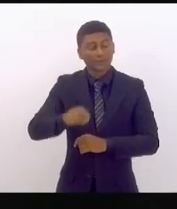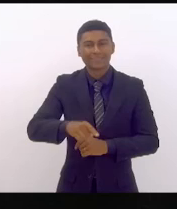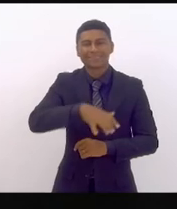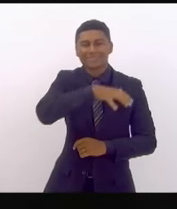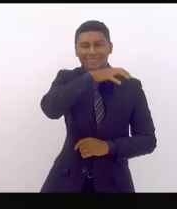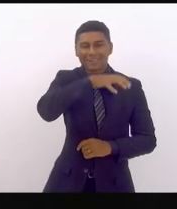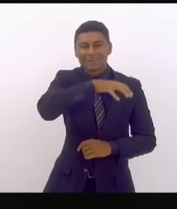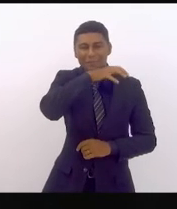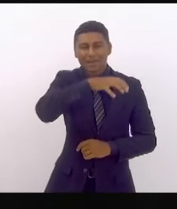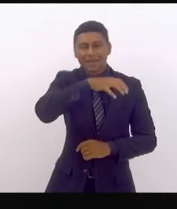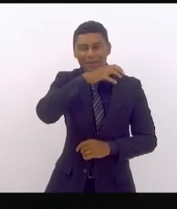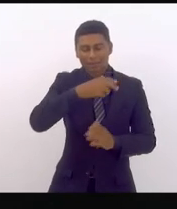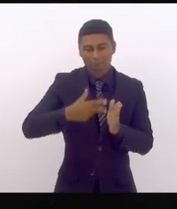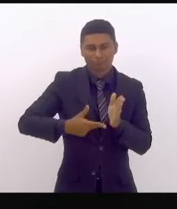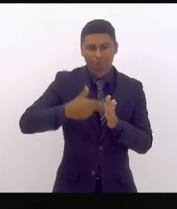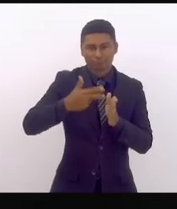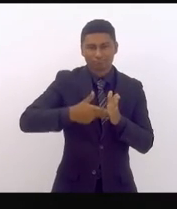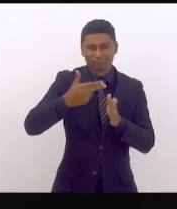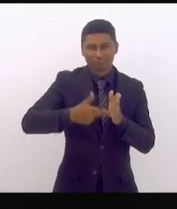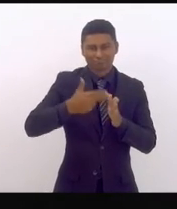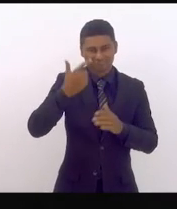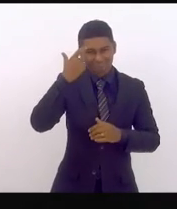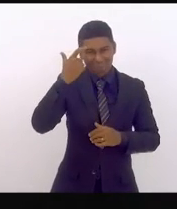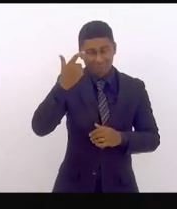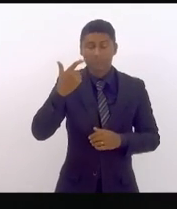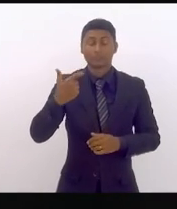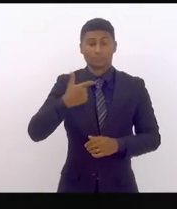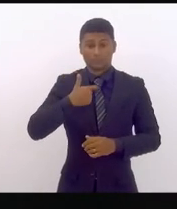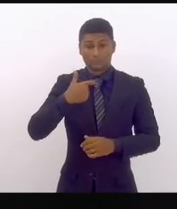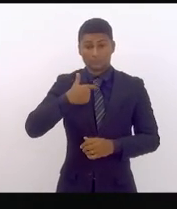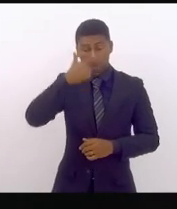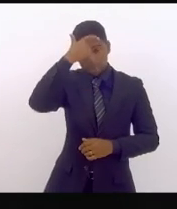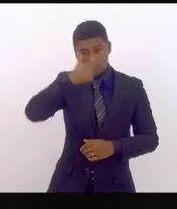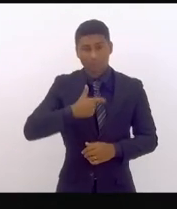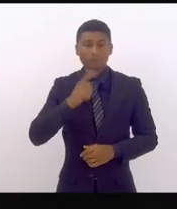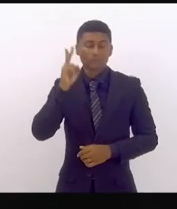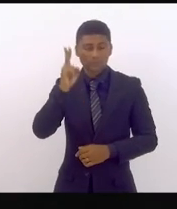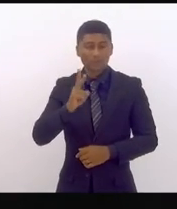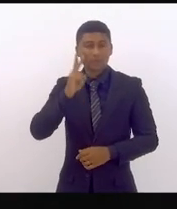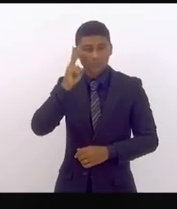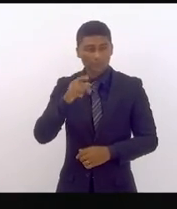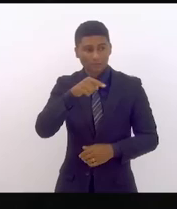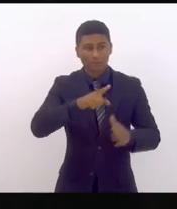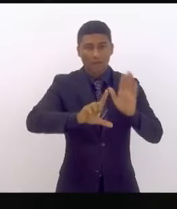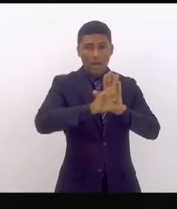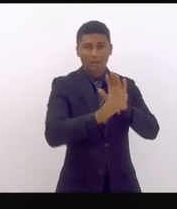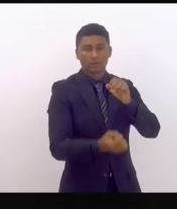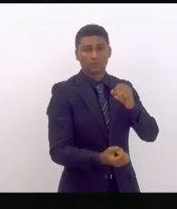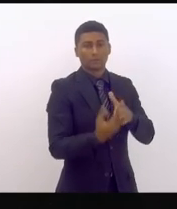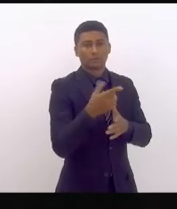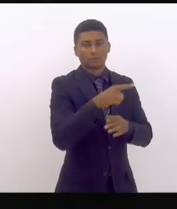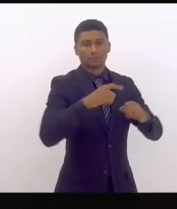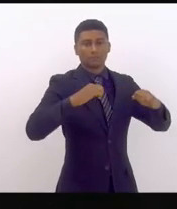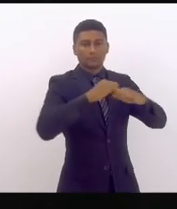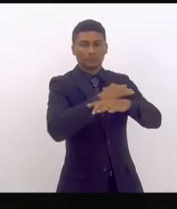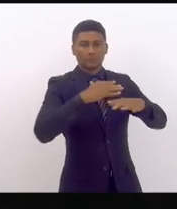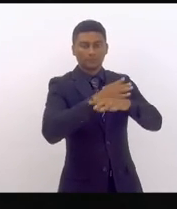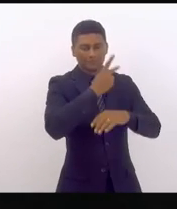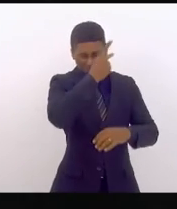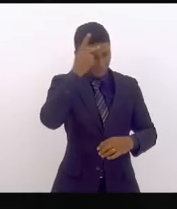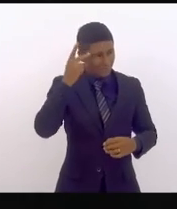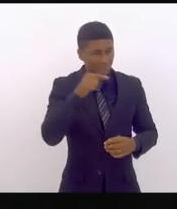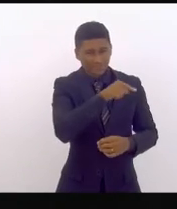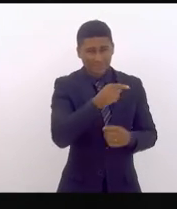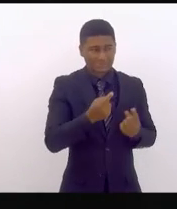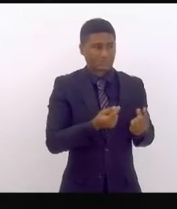estado do Rio de Janeiro quando o vereador eu sou o autor dessa lei em São João de Meriti onde as pessoas não têm condição